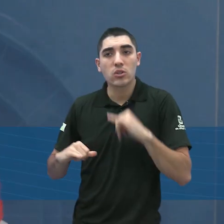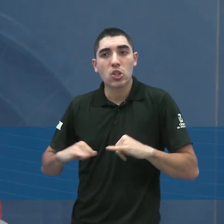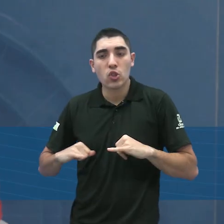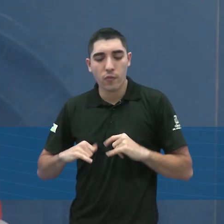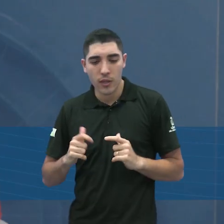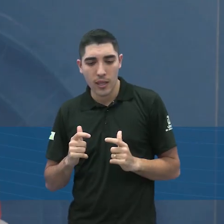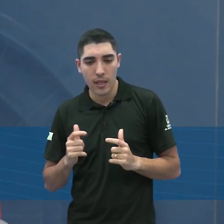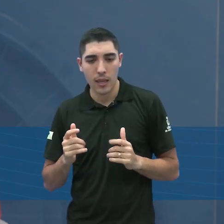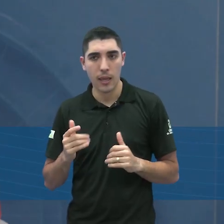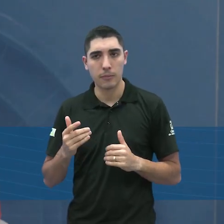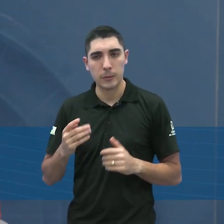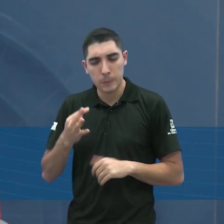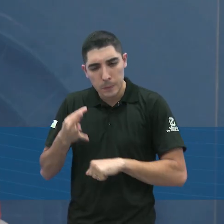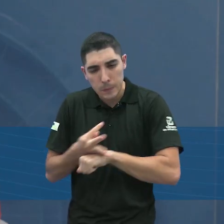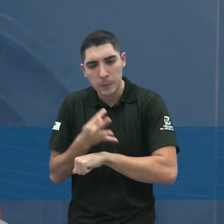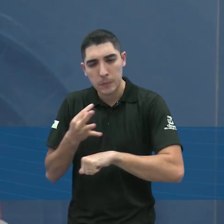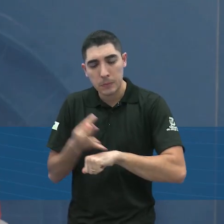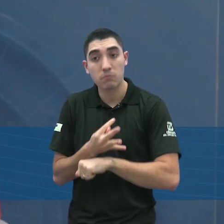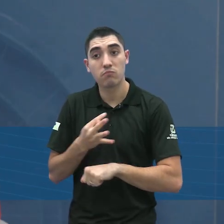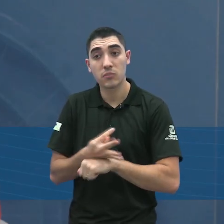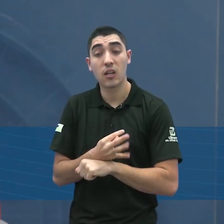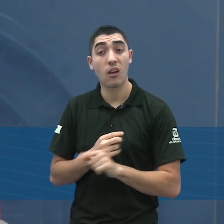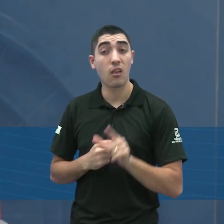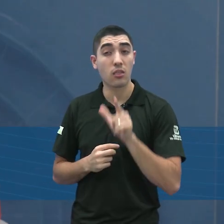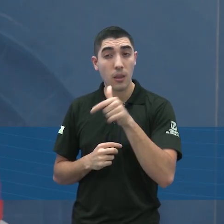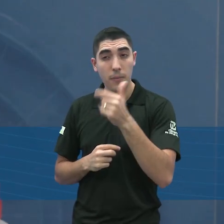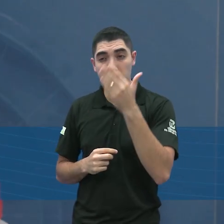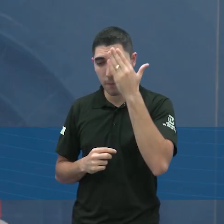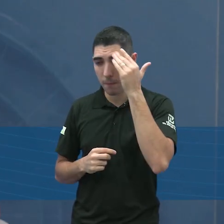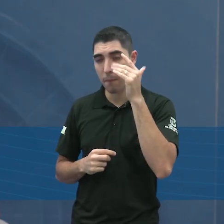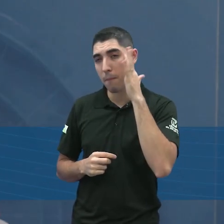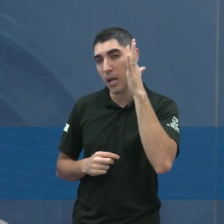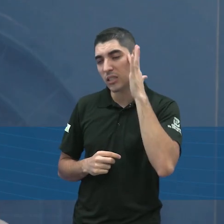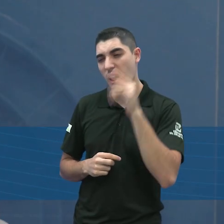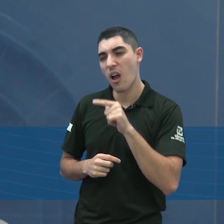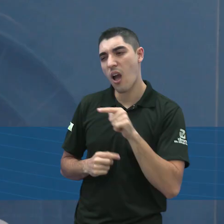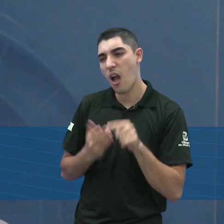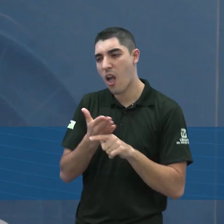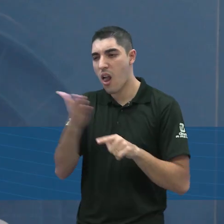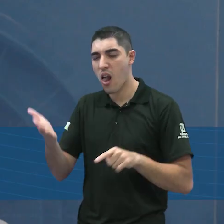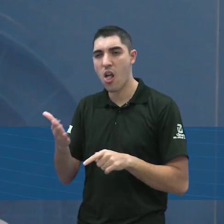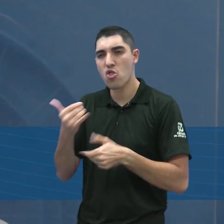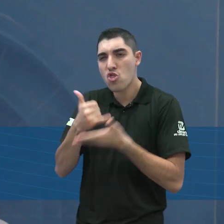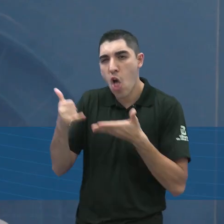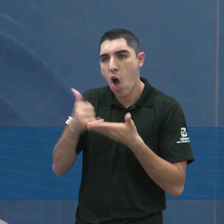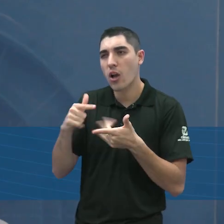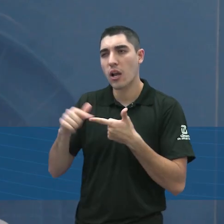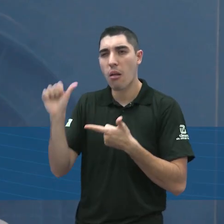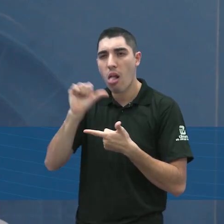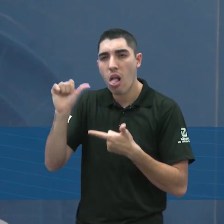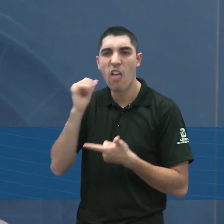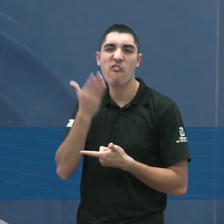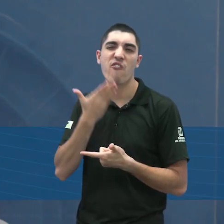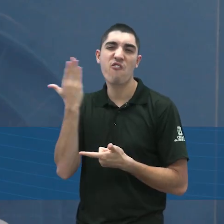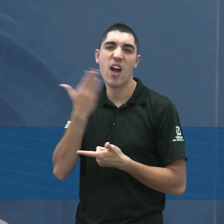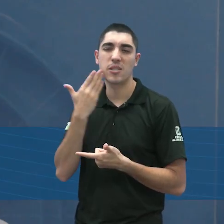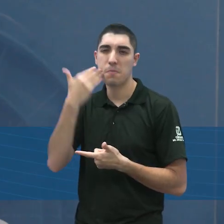canalizando no que a gente sabe que teoricamente é mais fácil. Mas isso